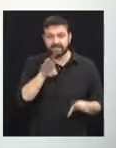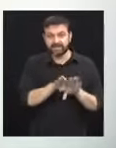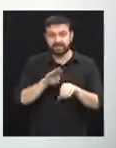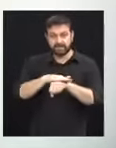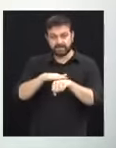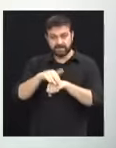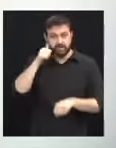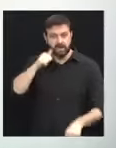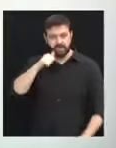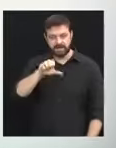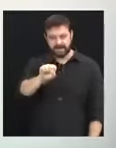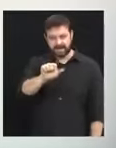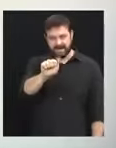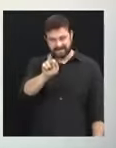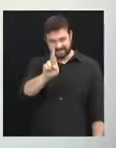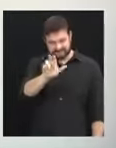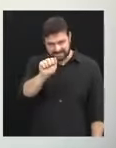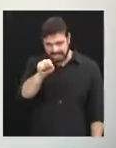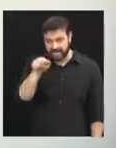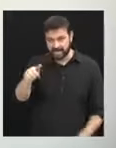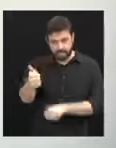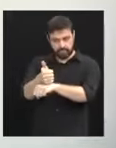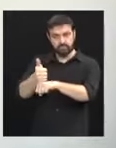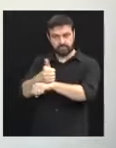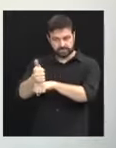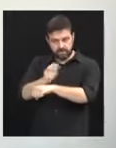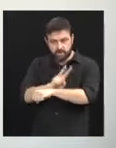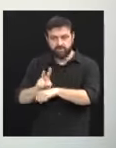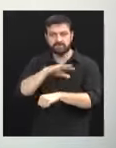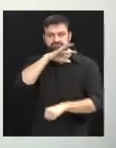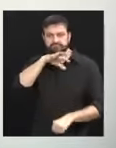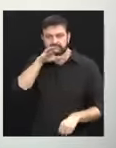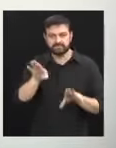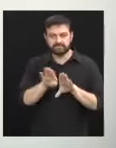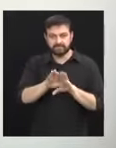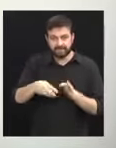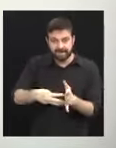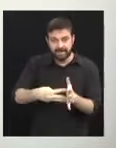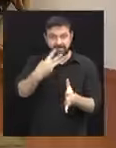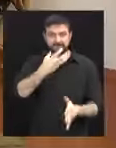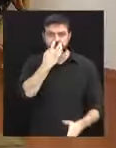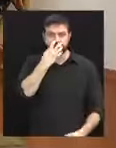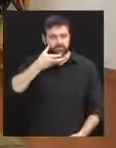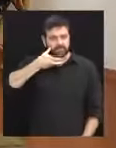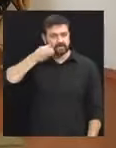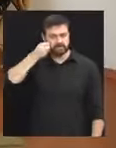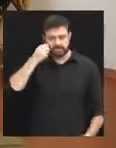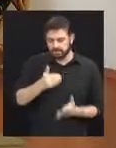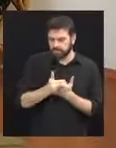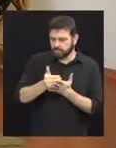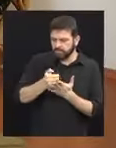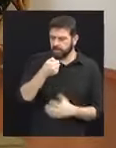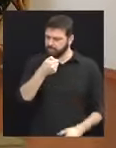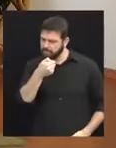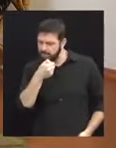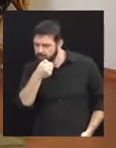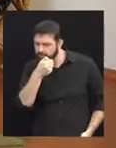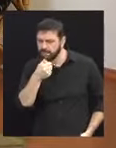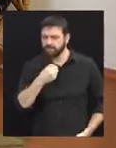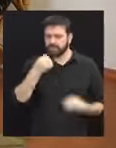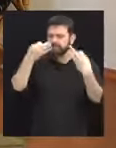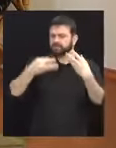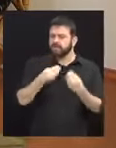Sara Sgavioli, ela que é zootecnista e já está fazendo a adoção do seu terceiro bichinho. Para a gente começar, Liliane, um pouco desse bate-papo, conta